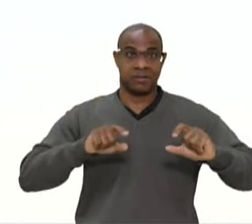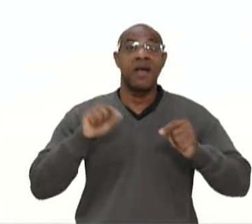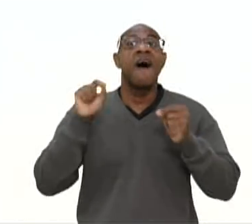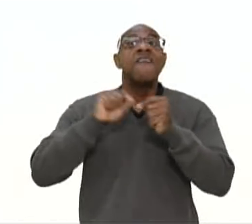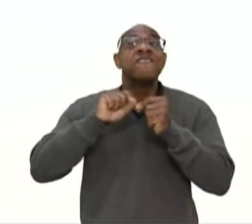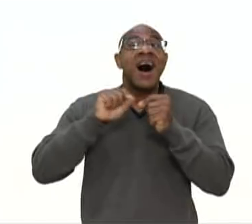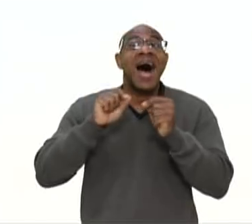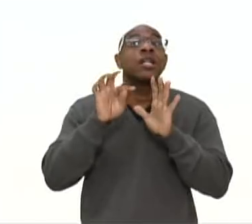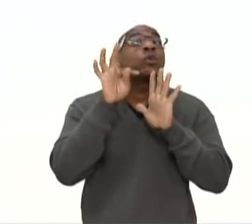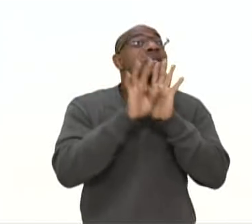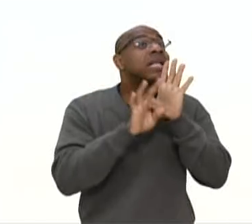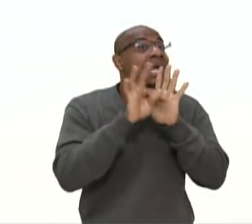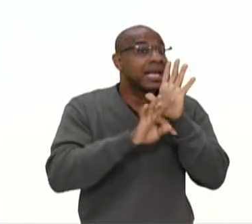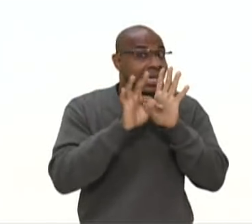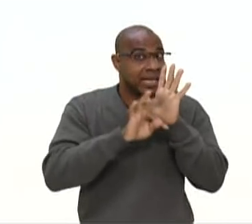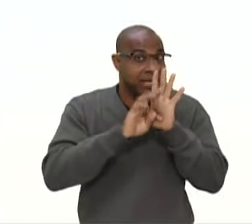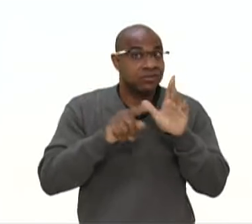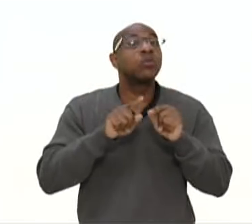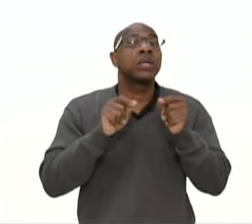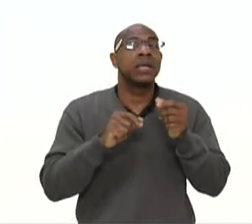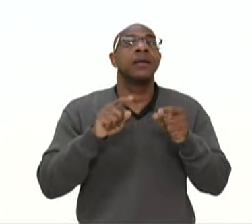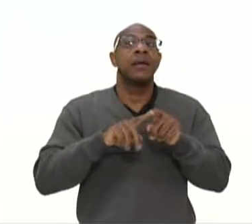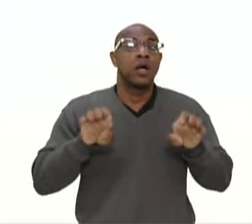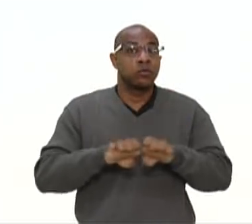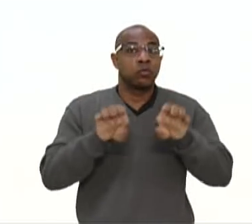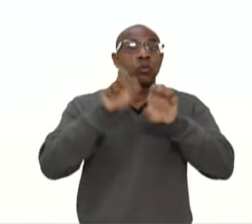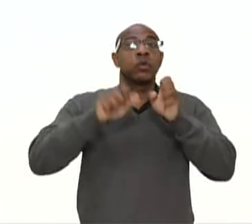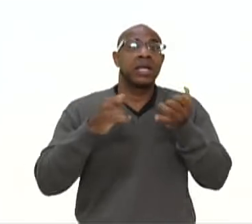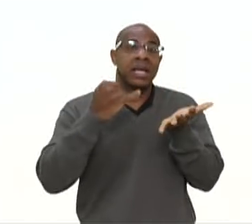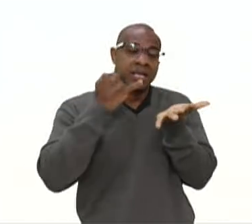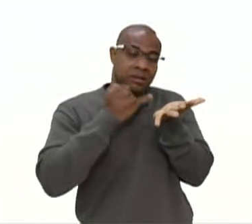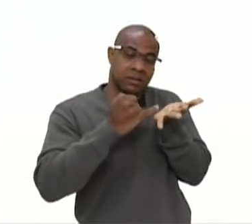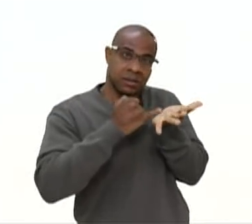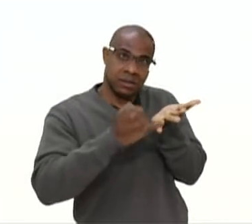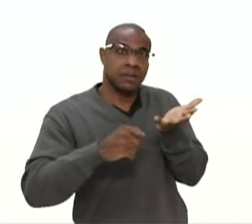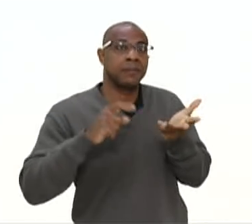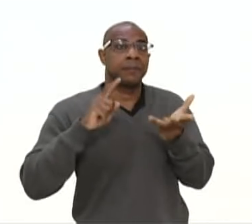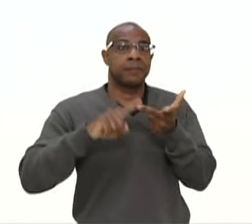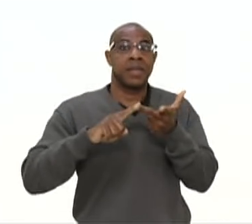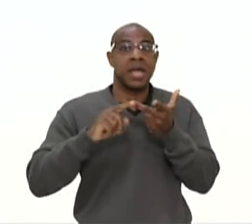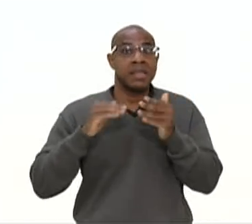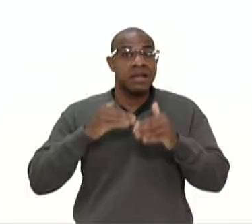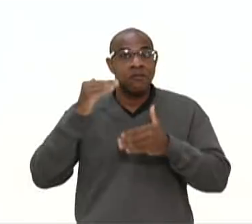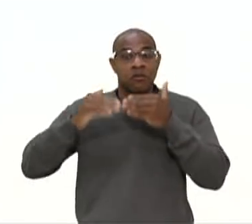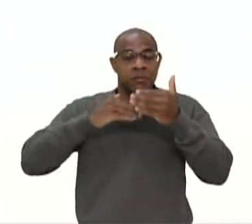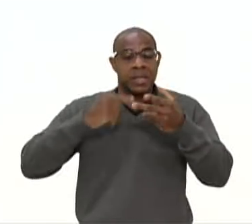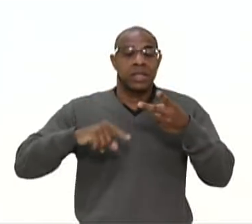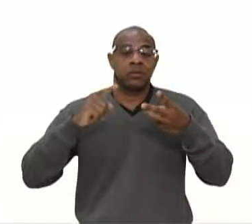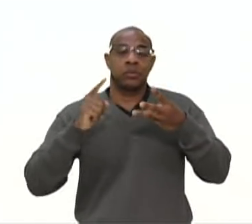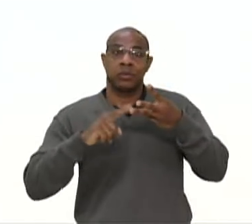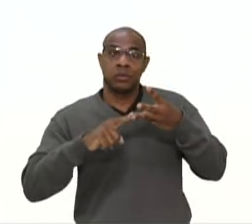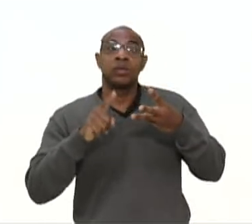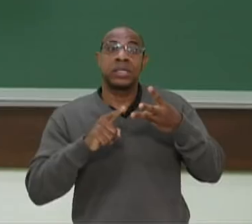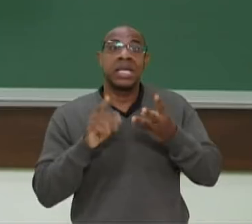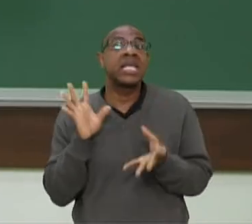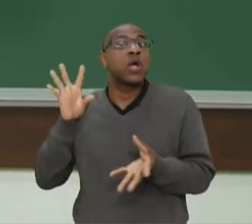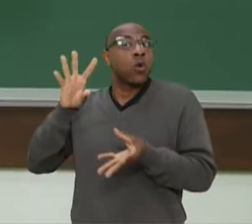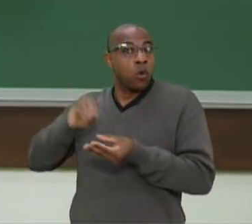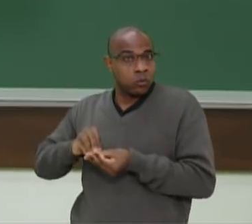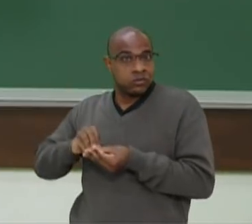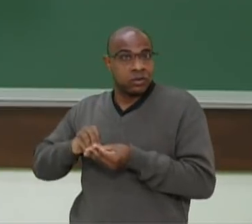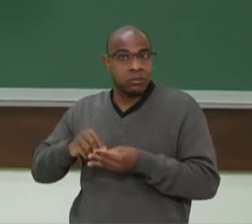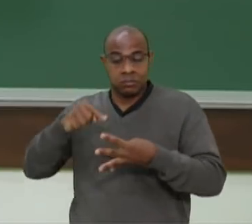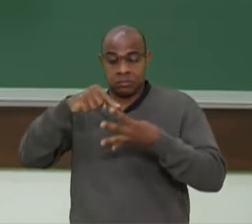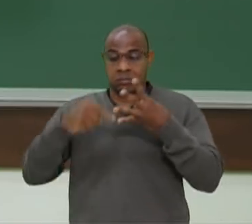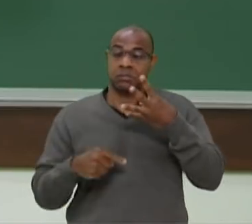com introdução, desenvolvimento e conclusão. Na introdução, o que eu devo apresentar mesmo?